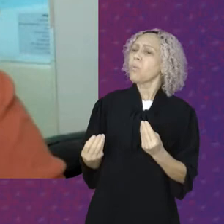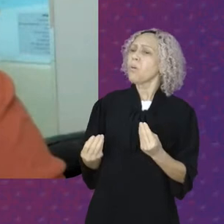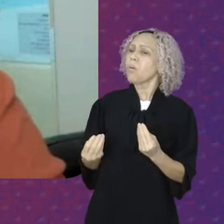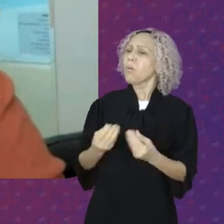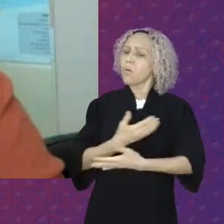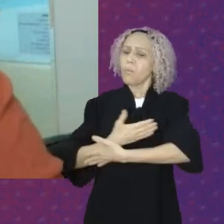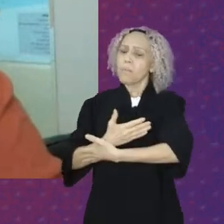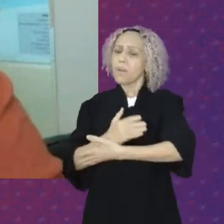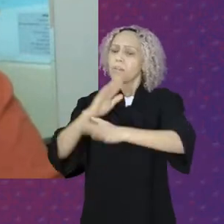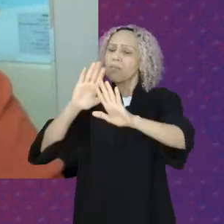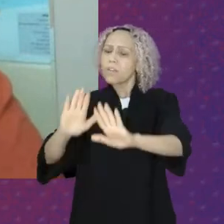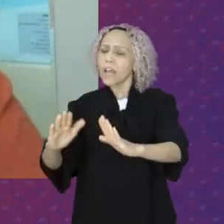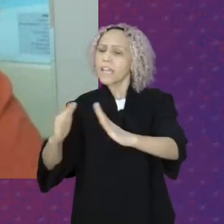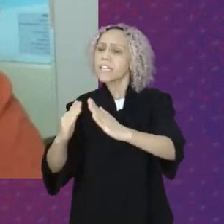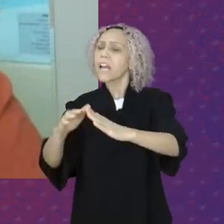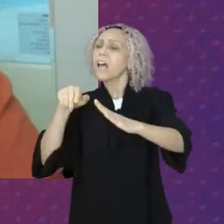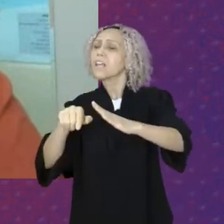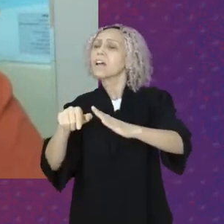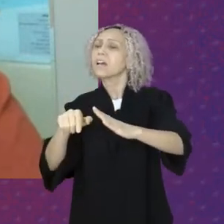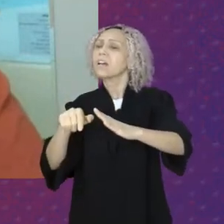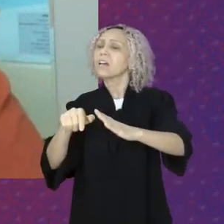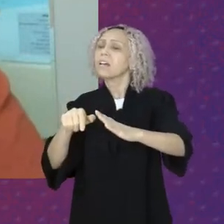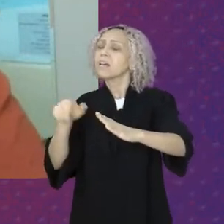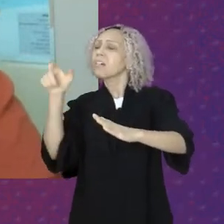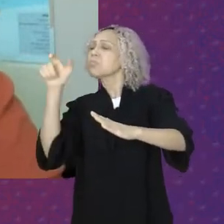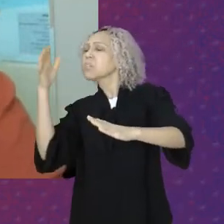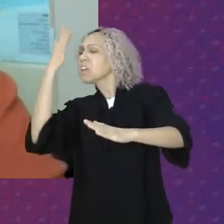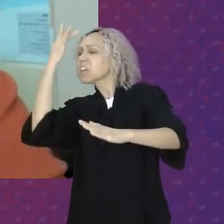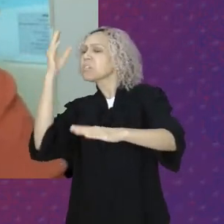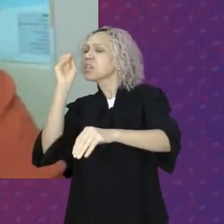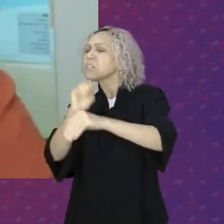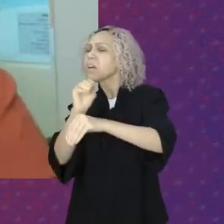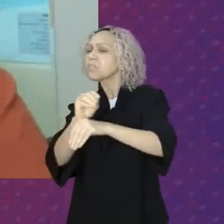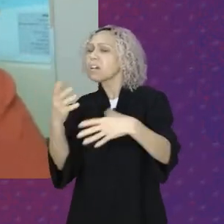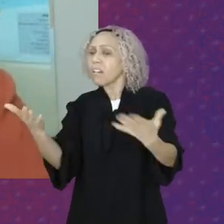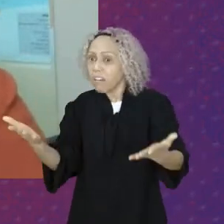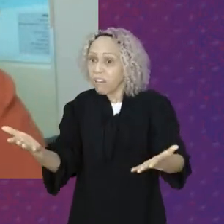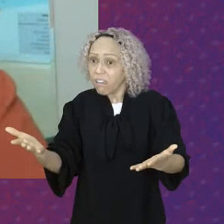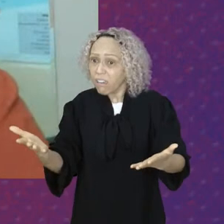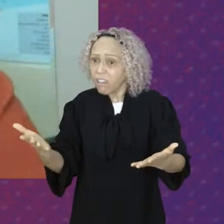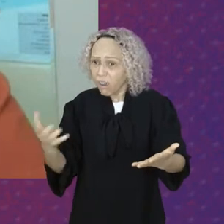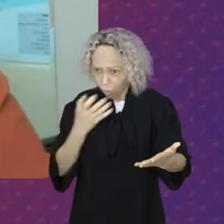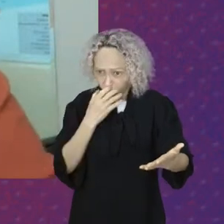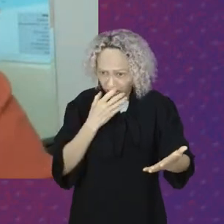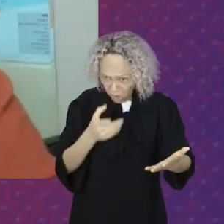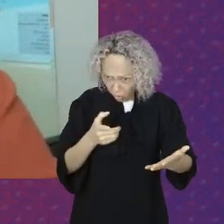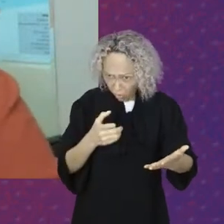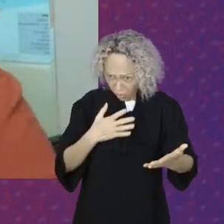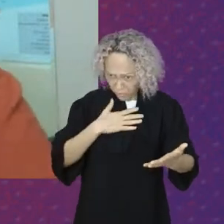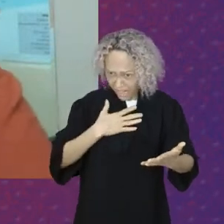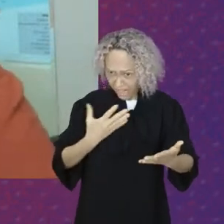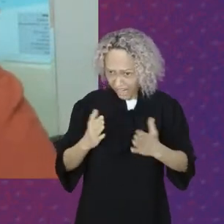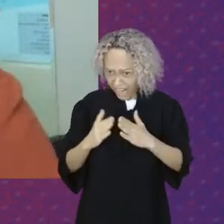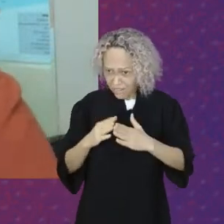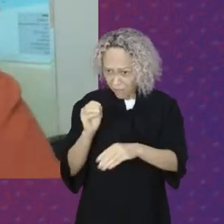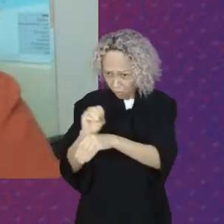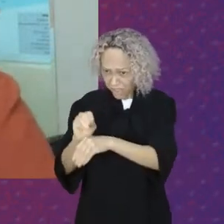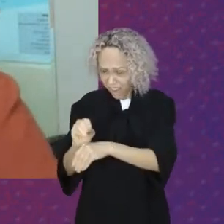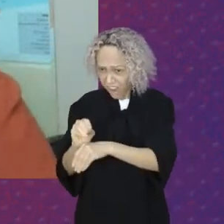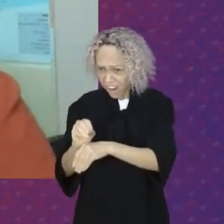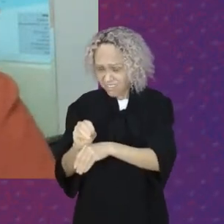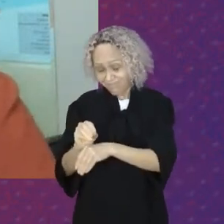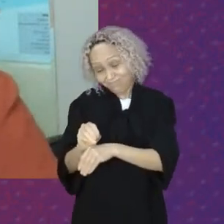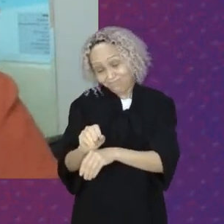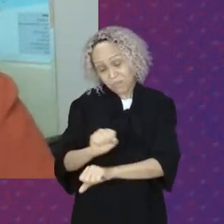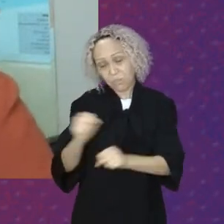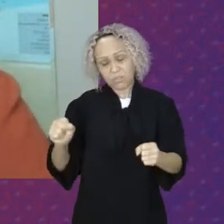completamente diferente. E o que eu percebo é que os espaços públicos e as políticas públicas, elas não estão ainda